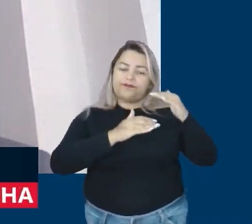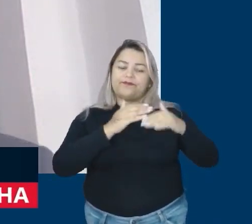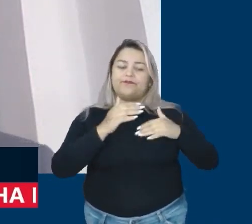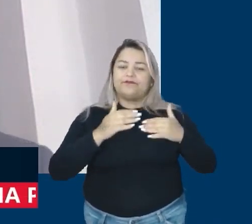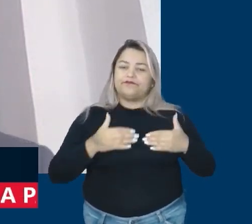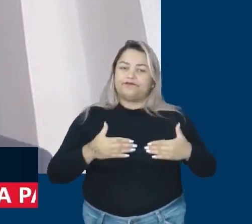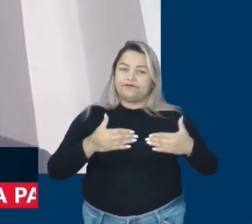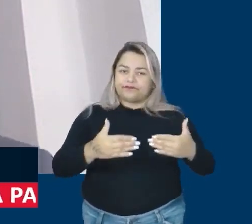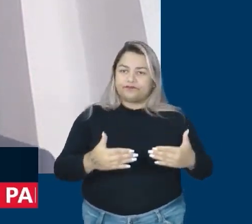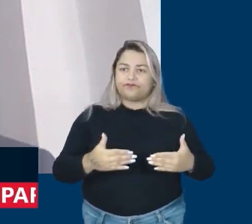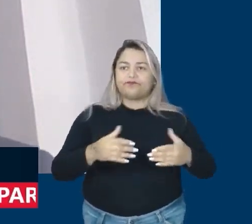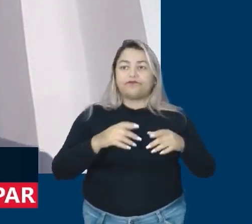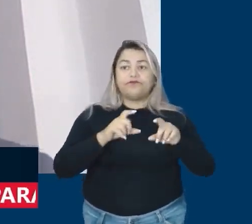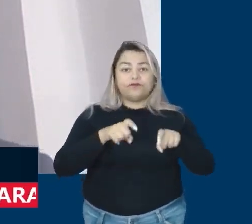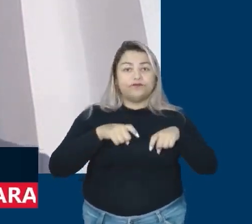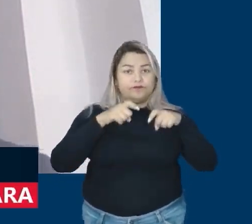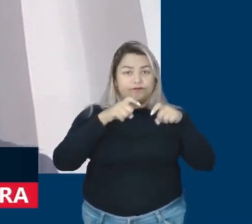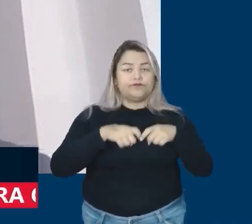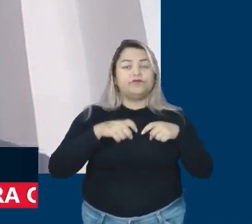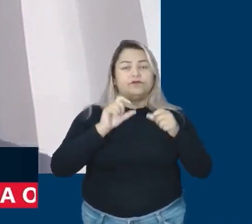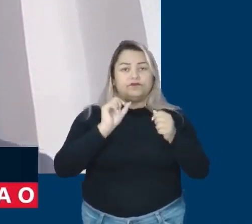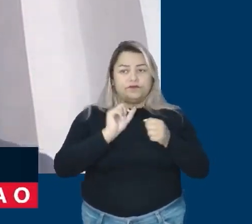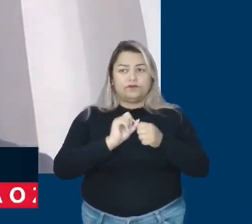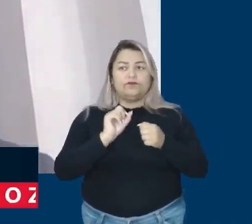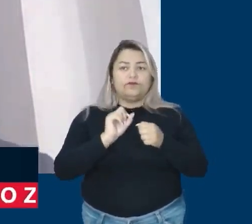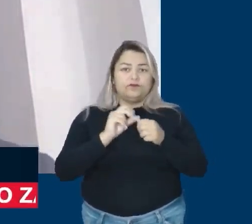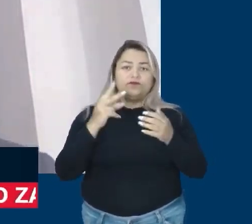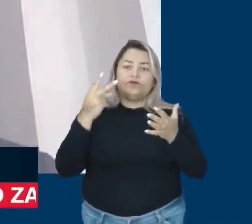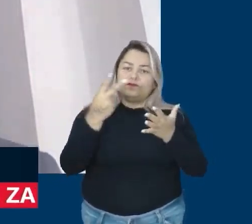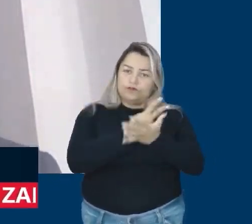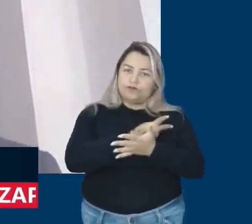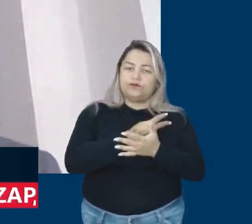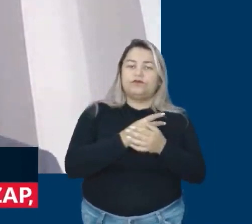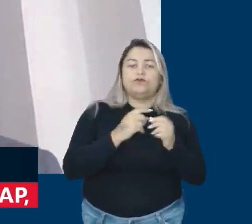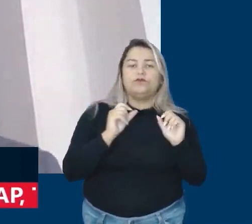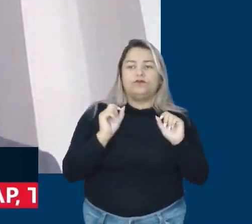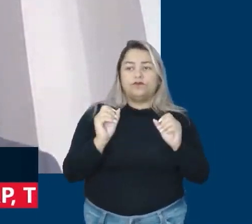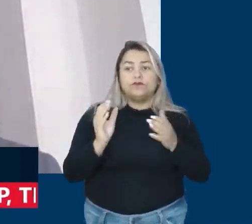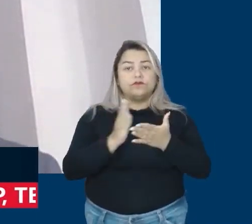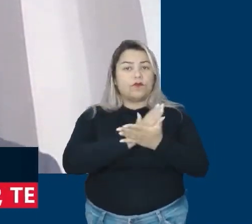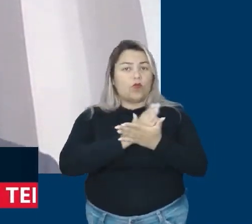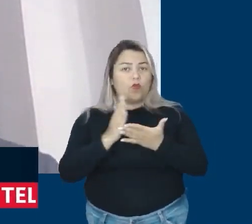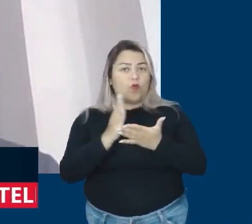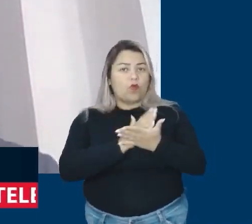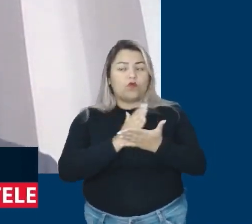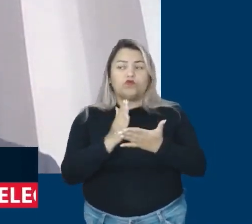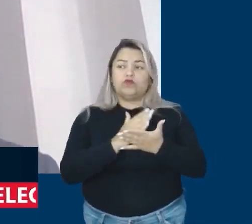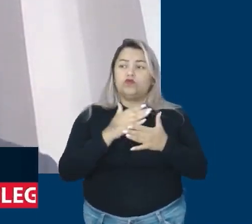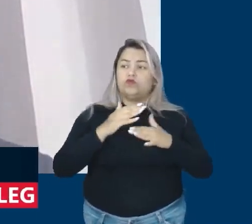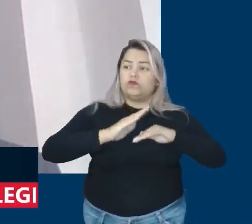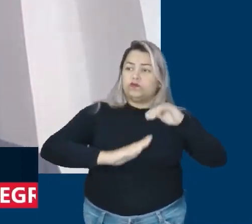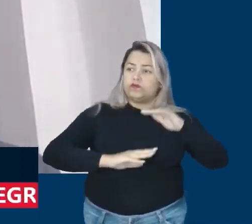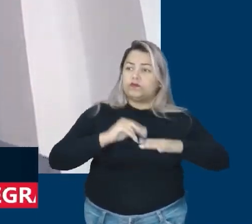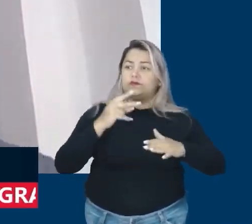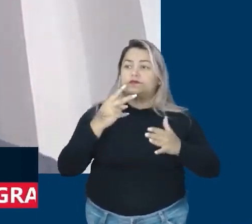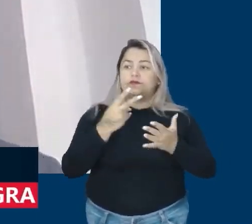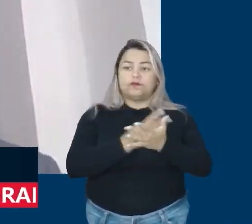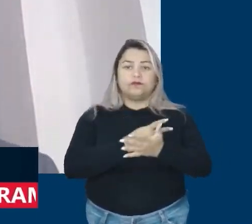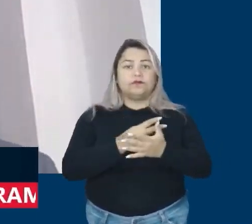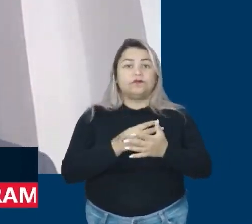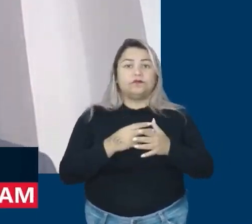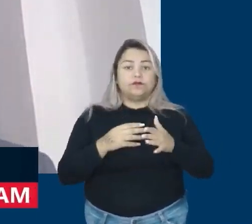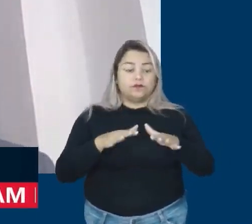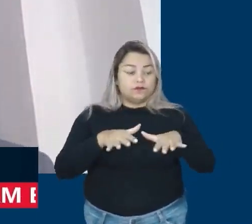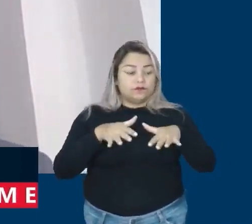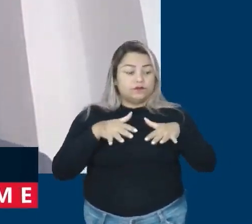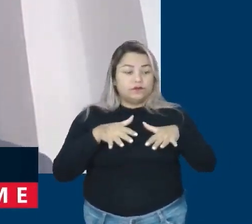essas alterações que, obviamente, causam algum impacto no funcionamento do regime fiscal. Isso